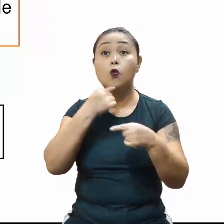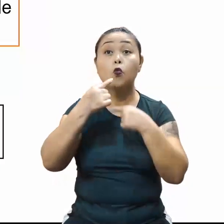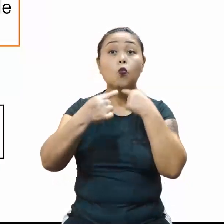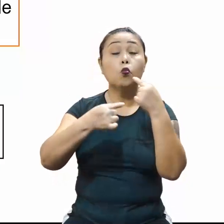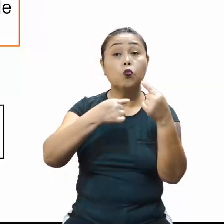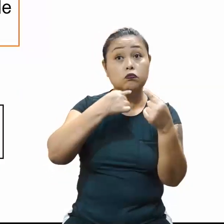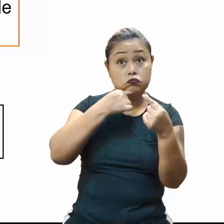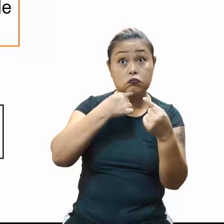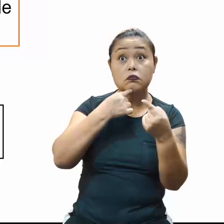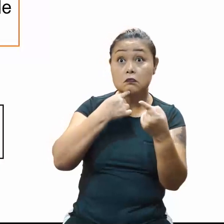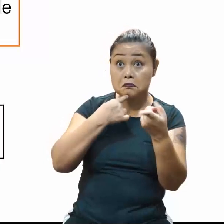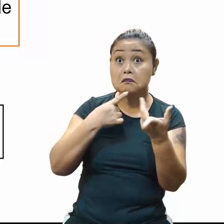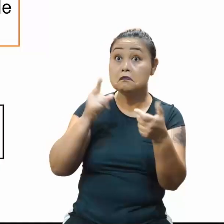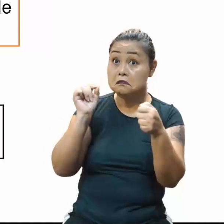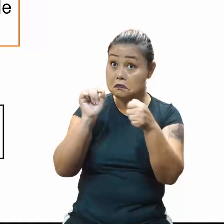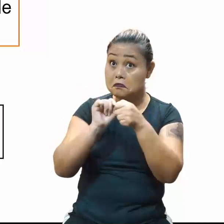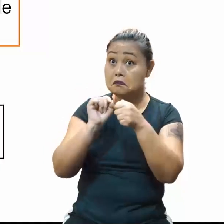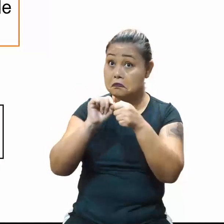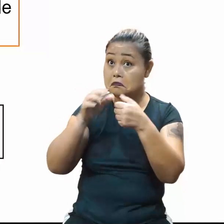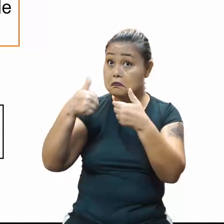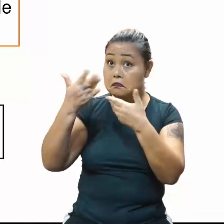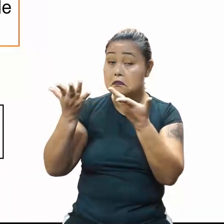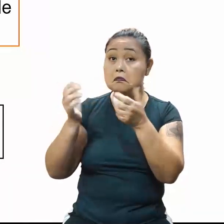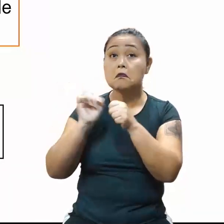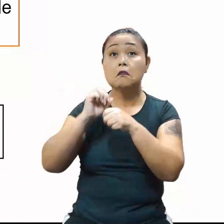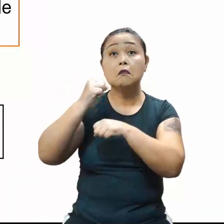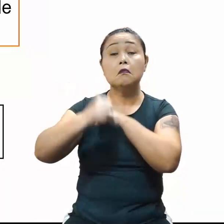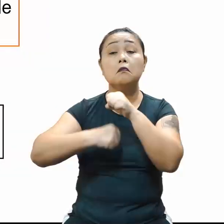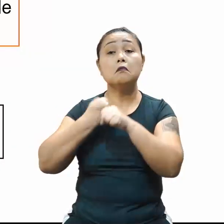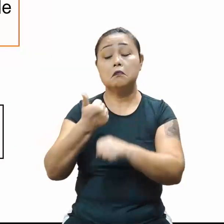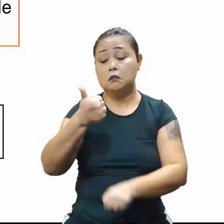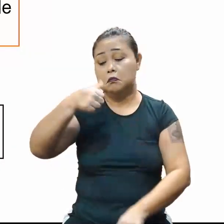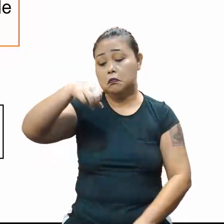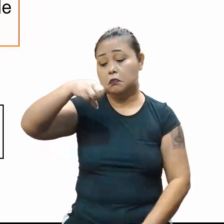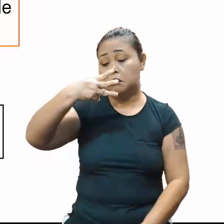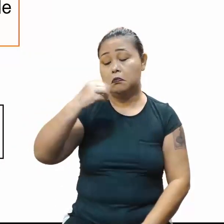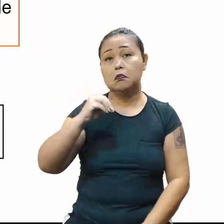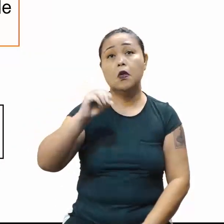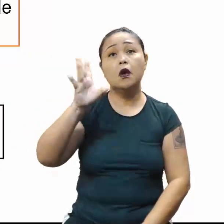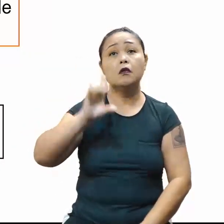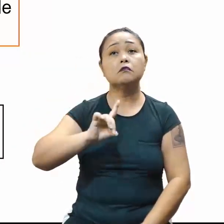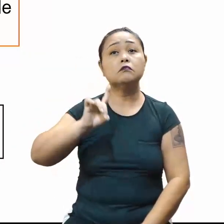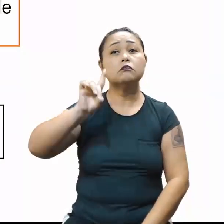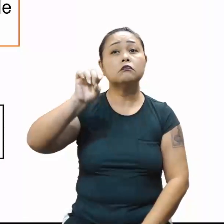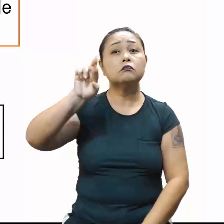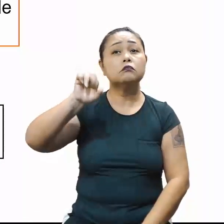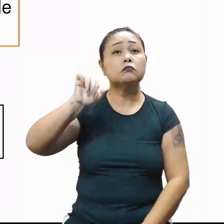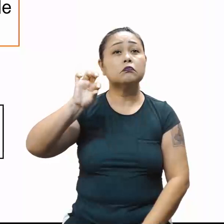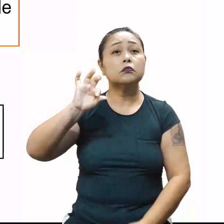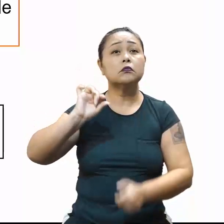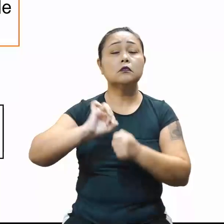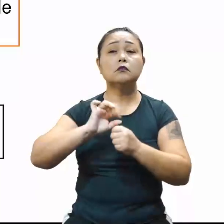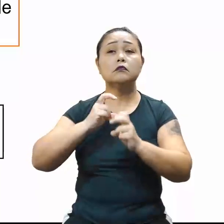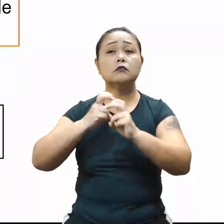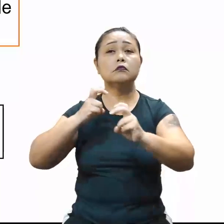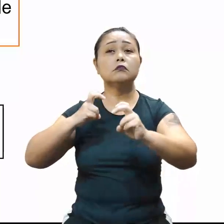Ele cumpre essa missão. Aí, em 1919-24, ele vai ser diretor de engenharia do